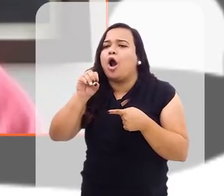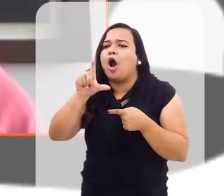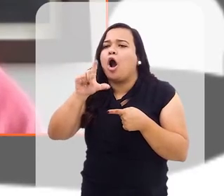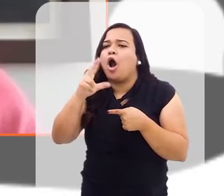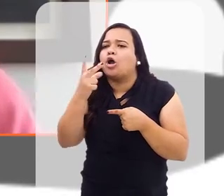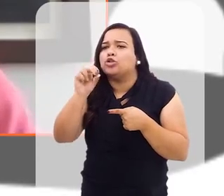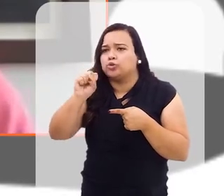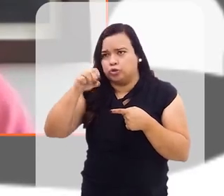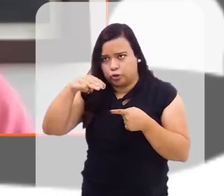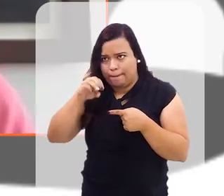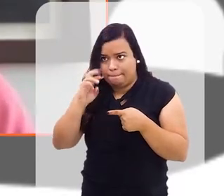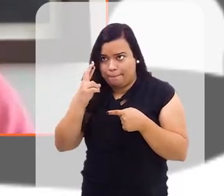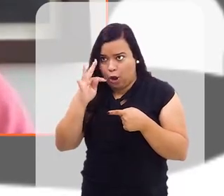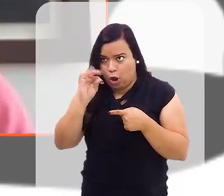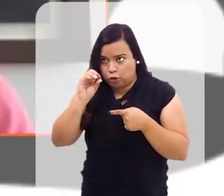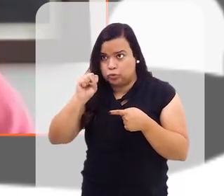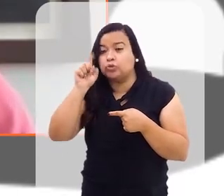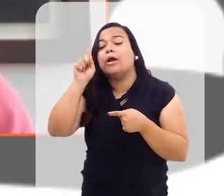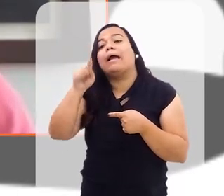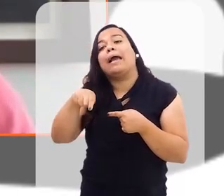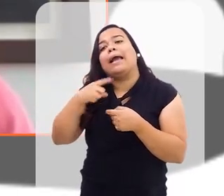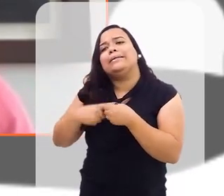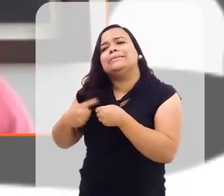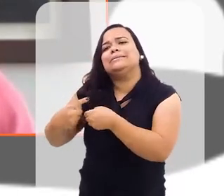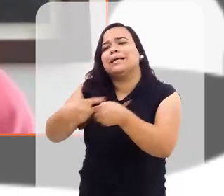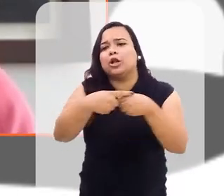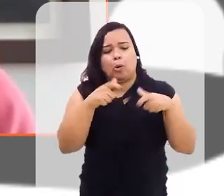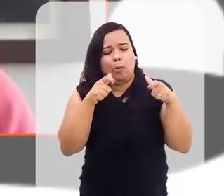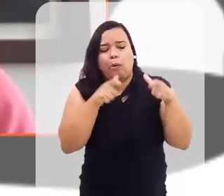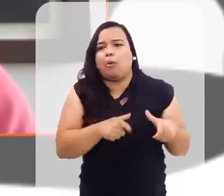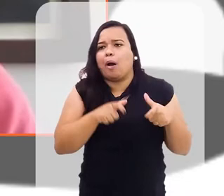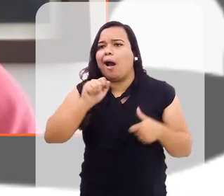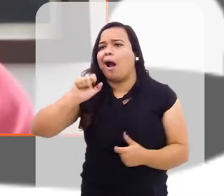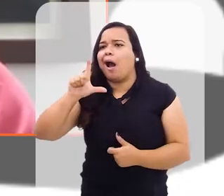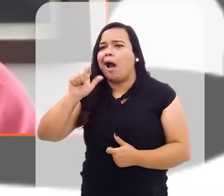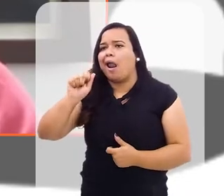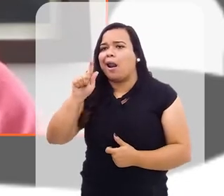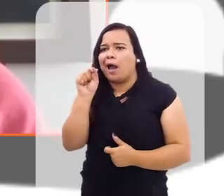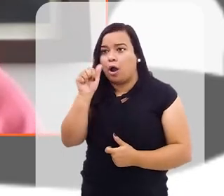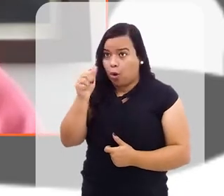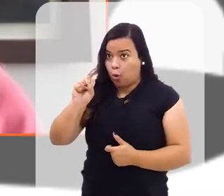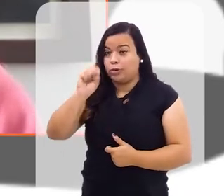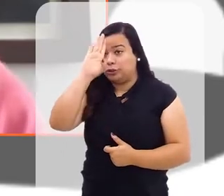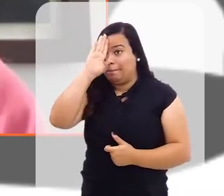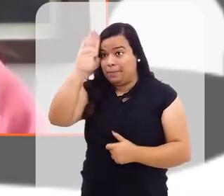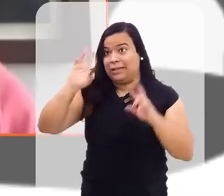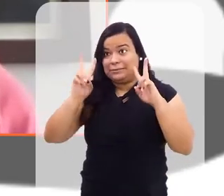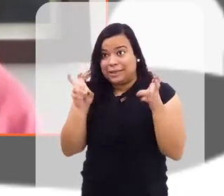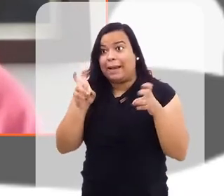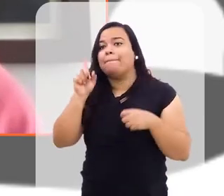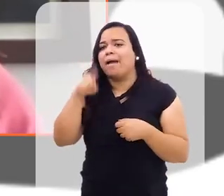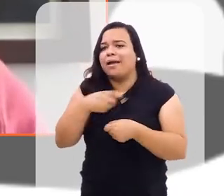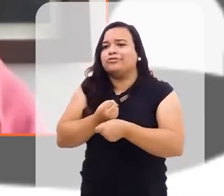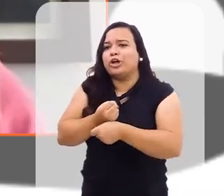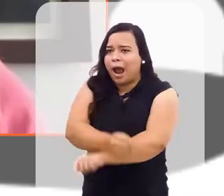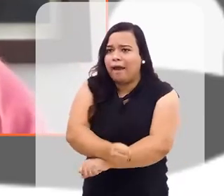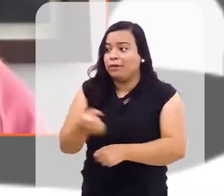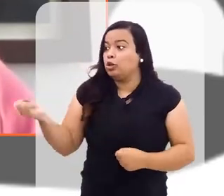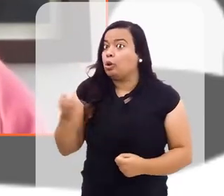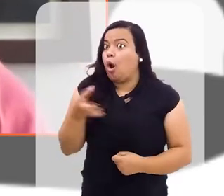de Alagoas e a trama principal é a escravidão moderna no engenho do interior,